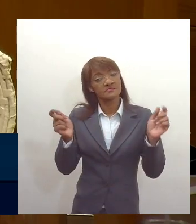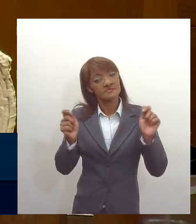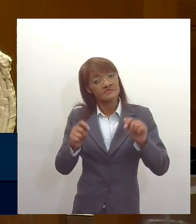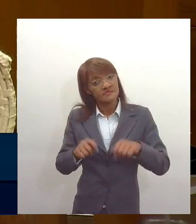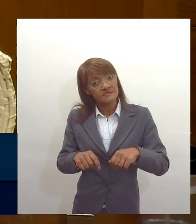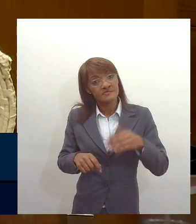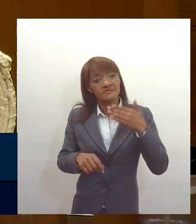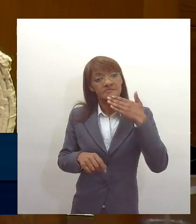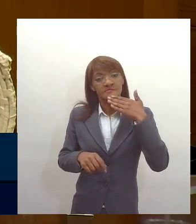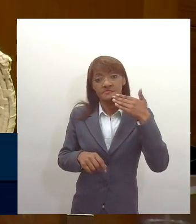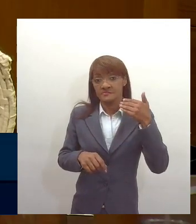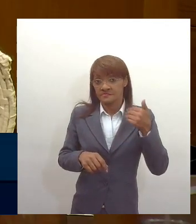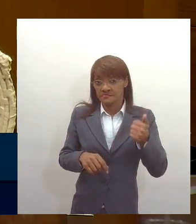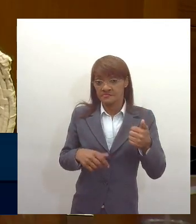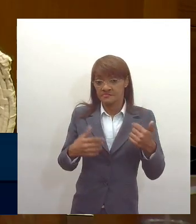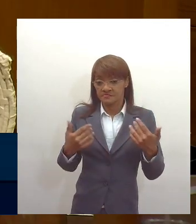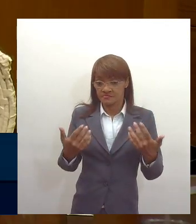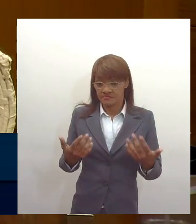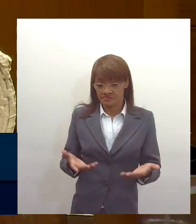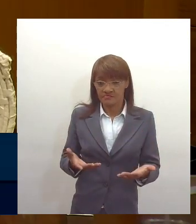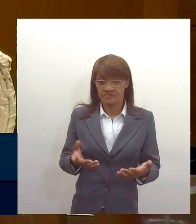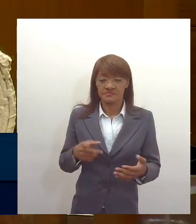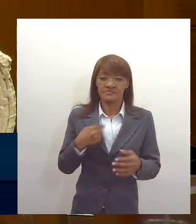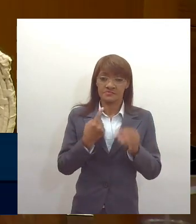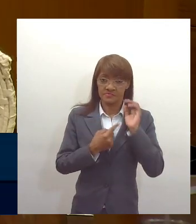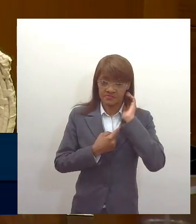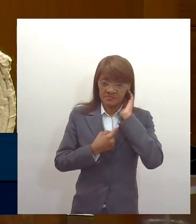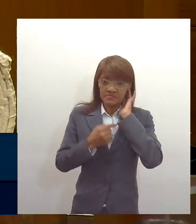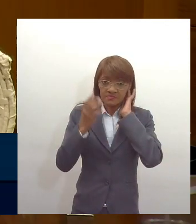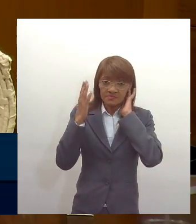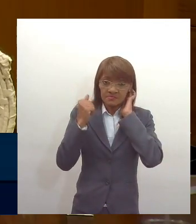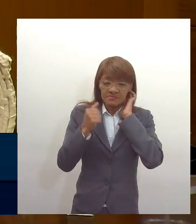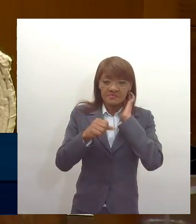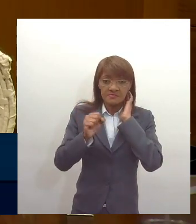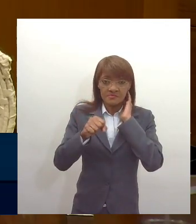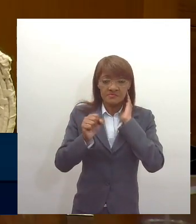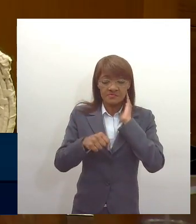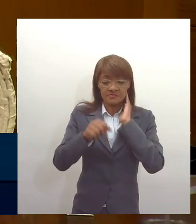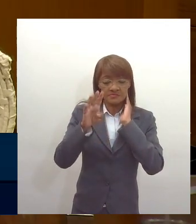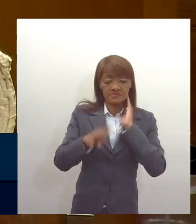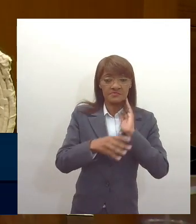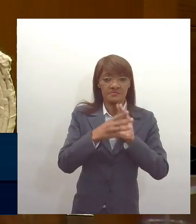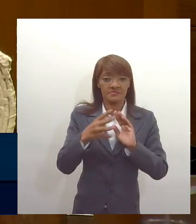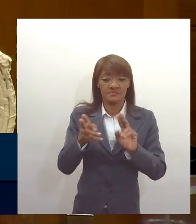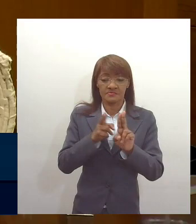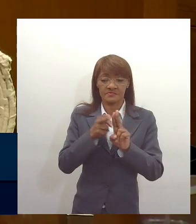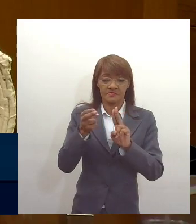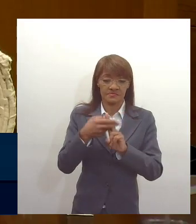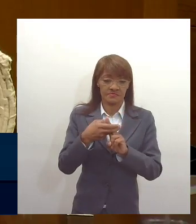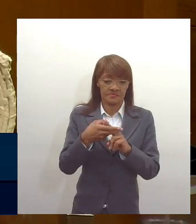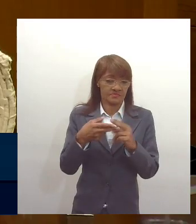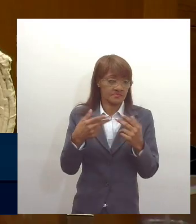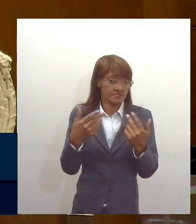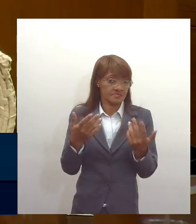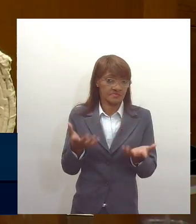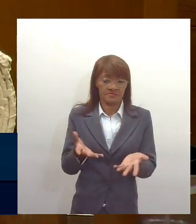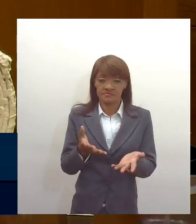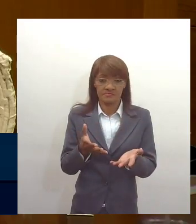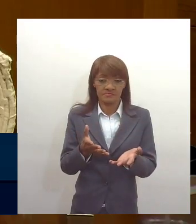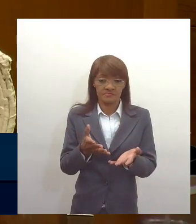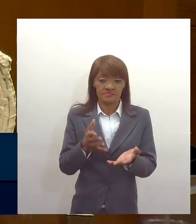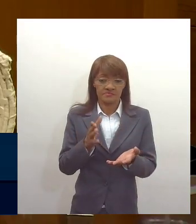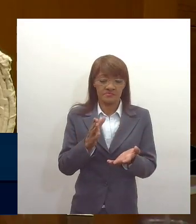que a tabela SUS está defasada, né, há muito tempo, mas a gente sabe que também os governos, né, tanto